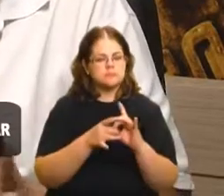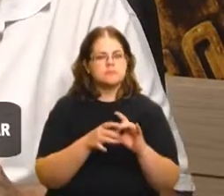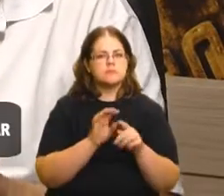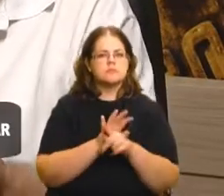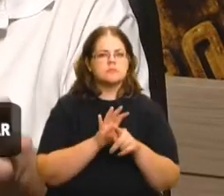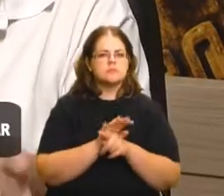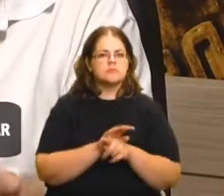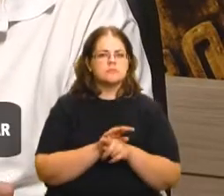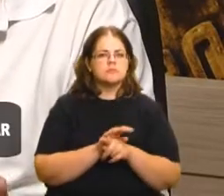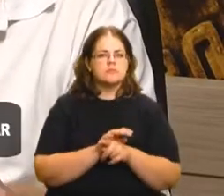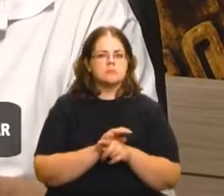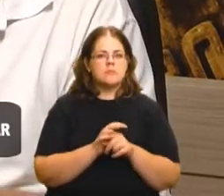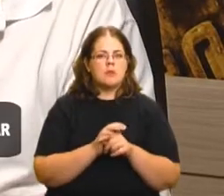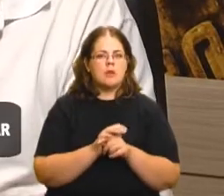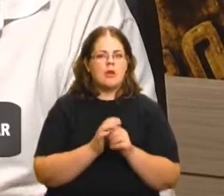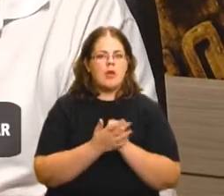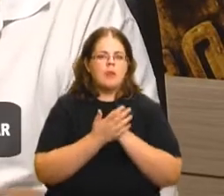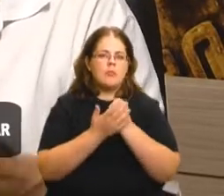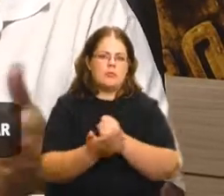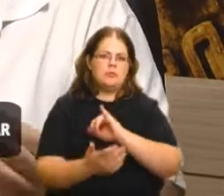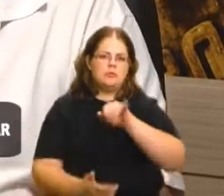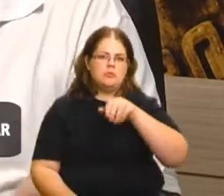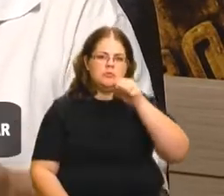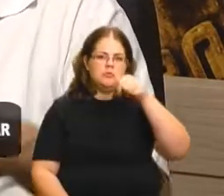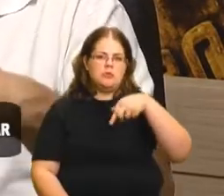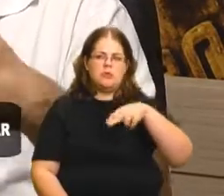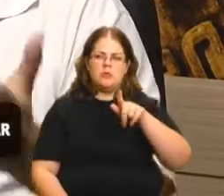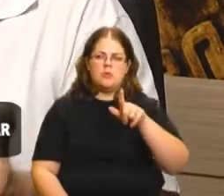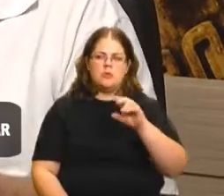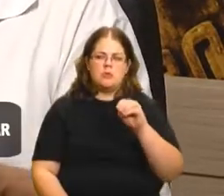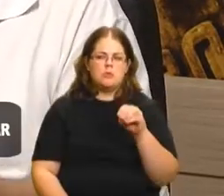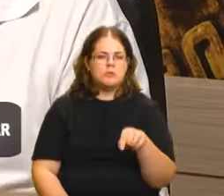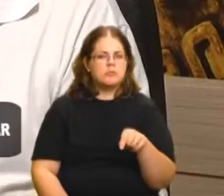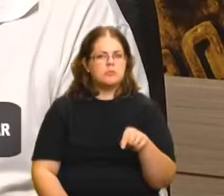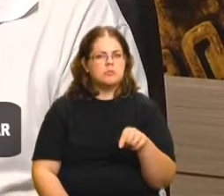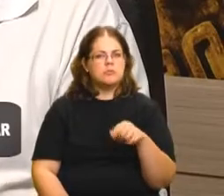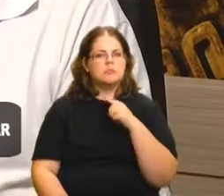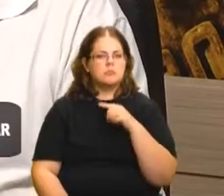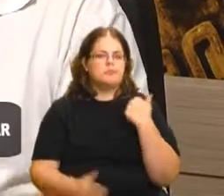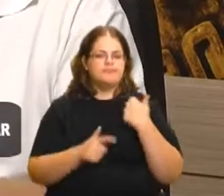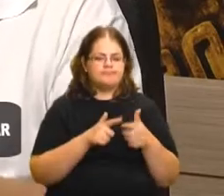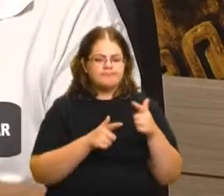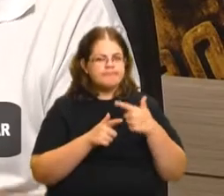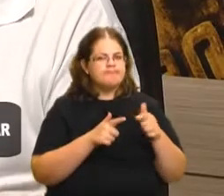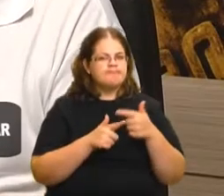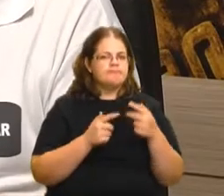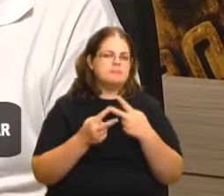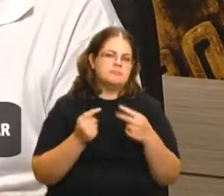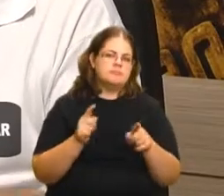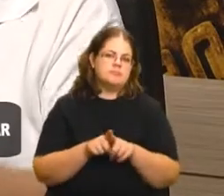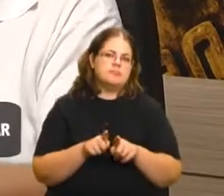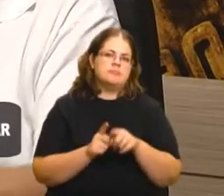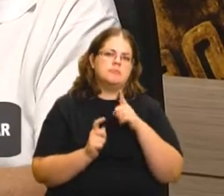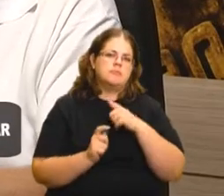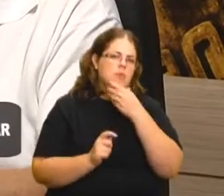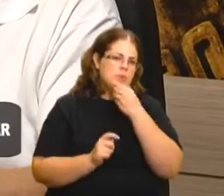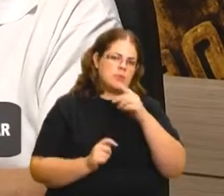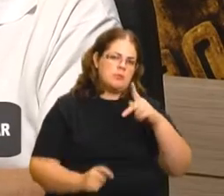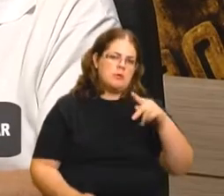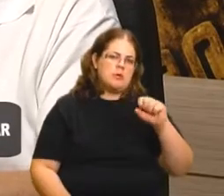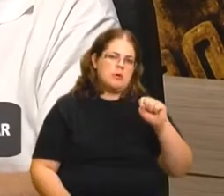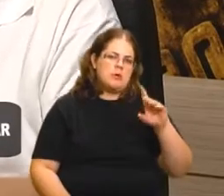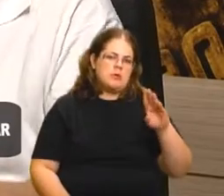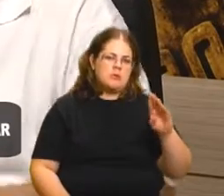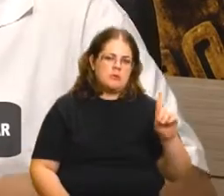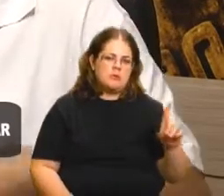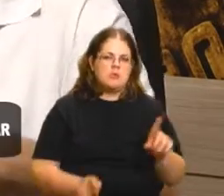coligação que dava apoio ao Jango. E era uma coligação não com muitos problemas internos, principalmente por parte do